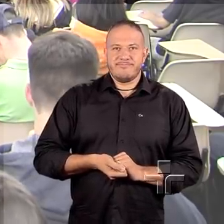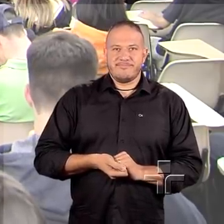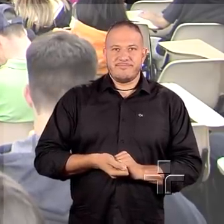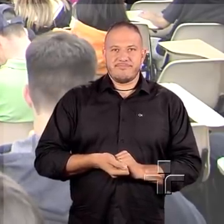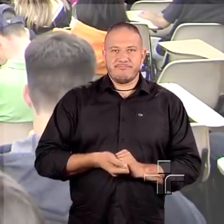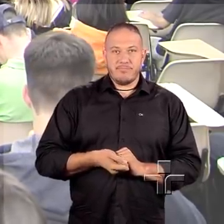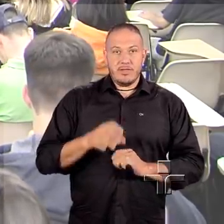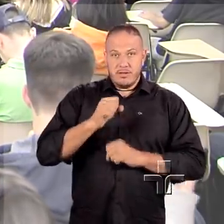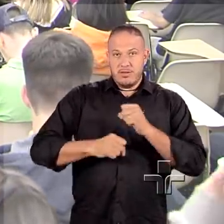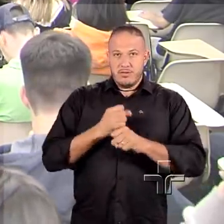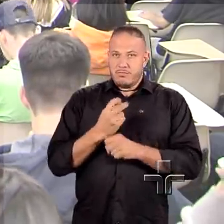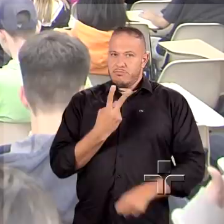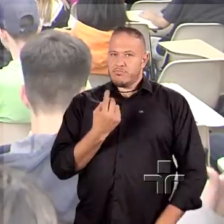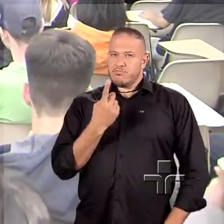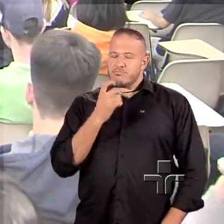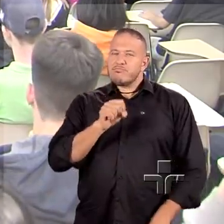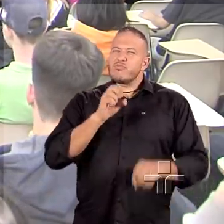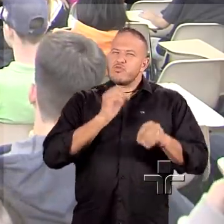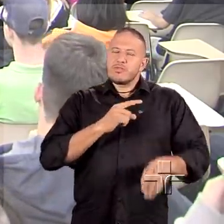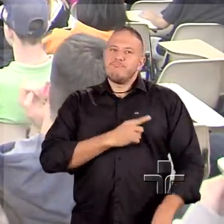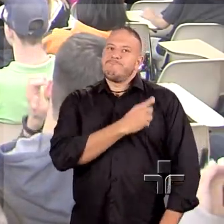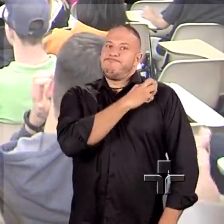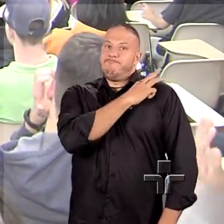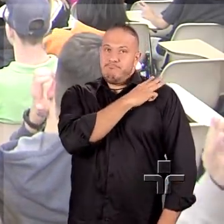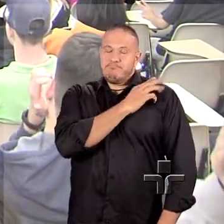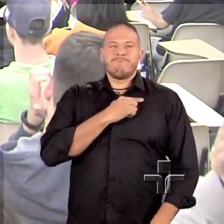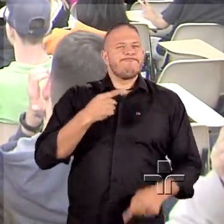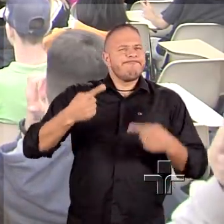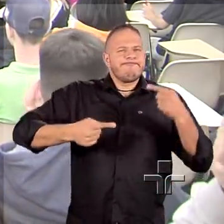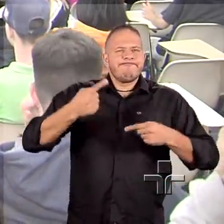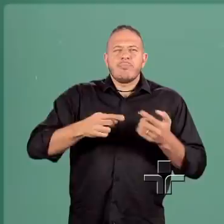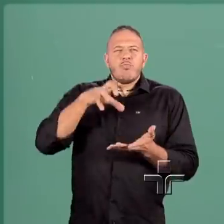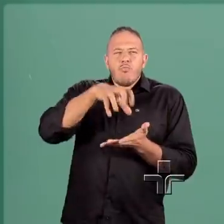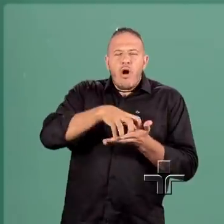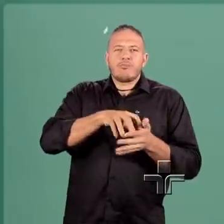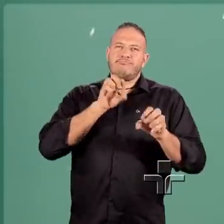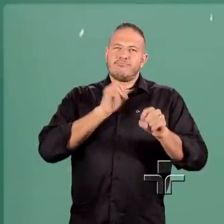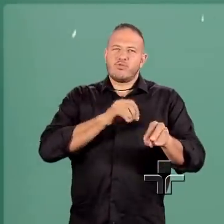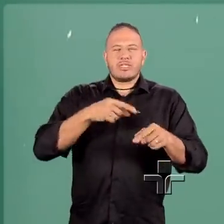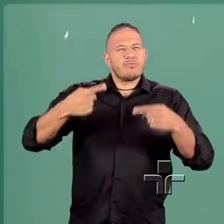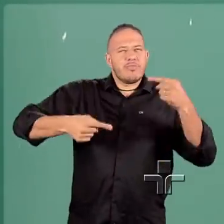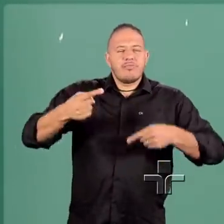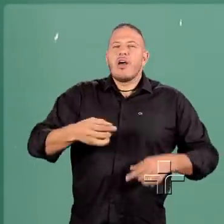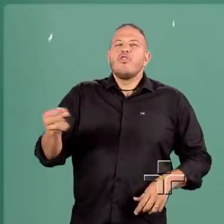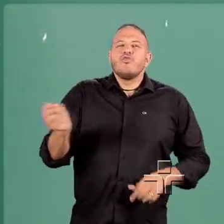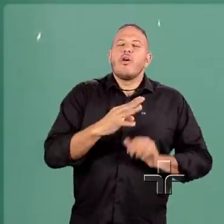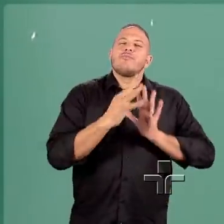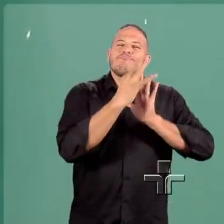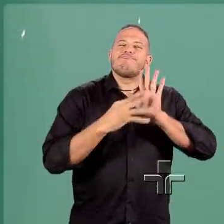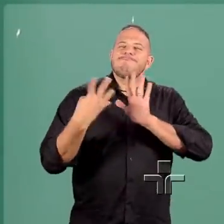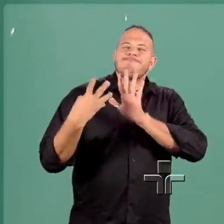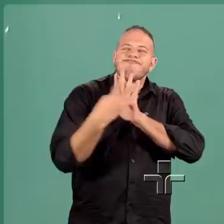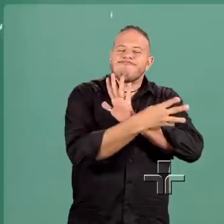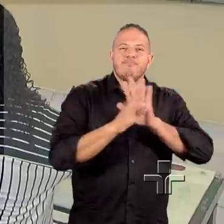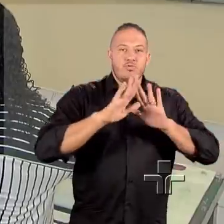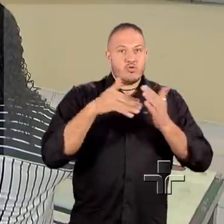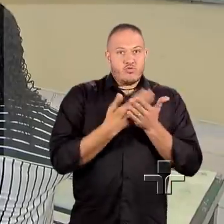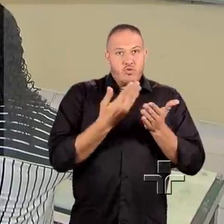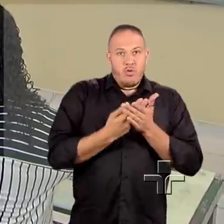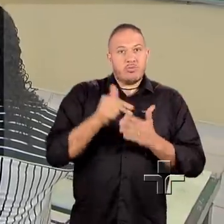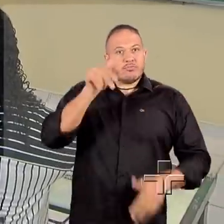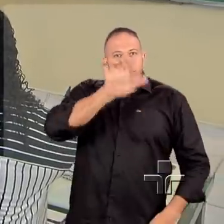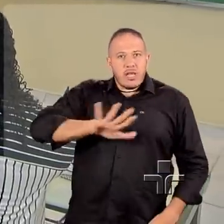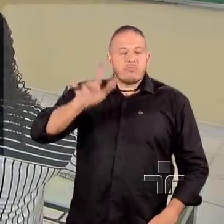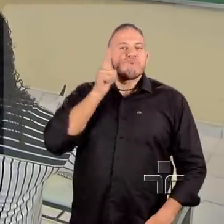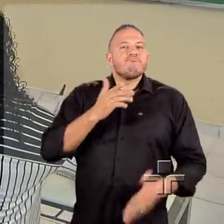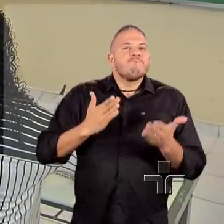Em 2018, o ensino médio esteve no centro do debate sobre educação. As novas diretrizes curriculares nacionais foram